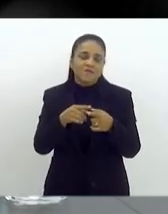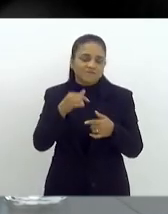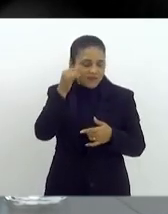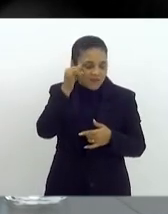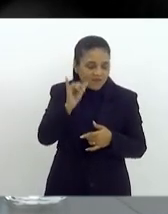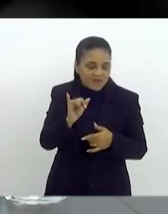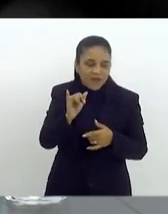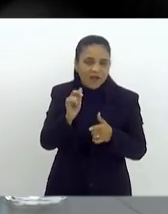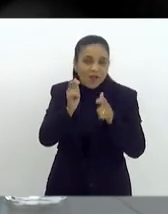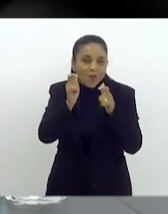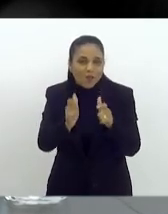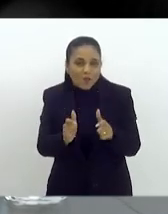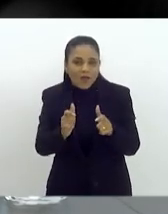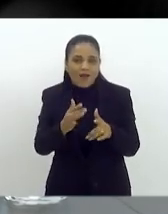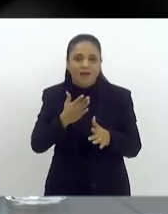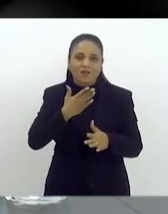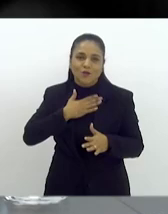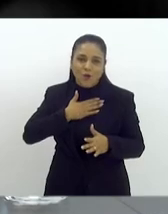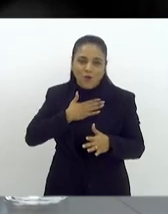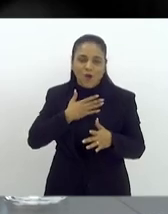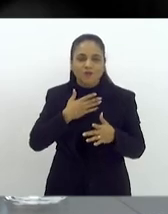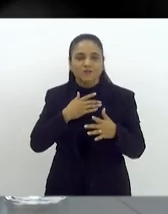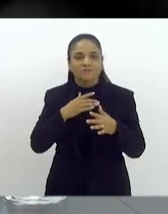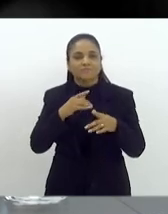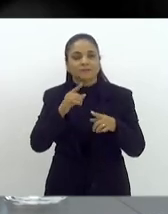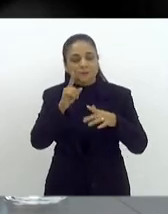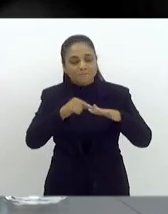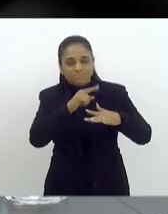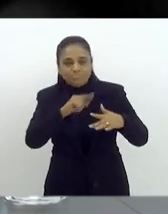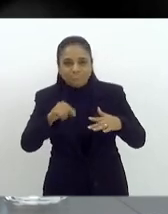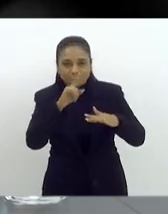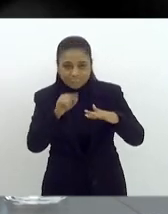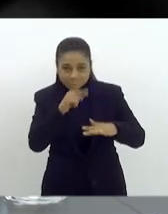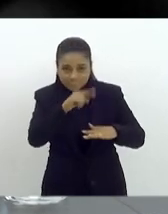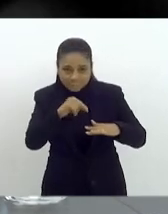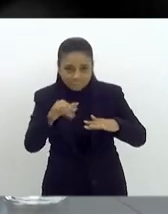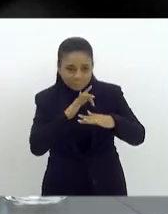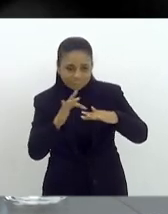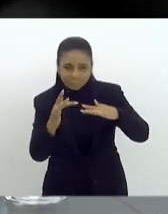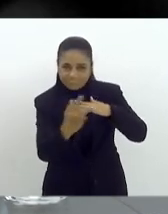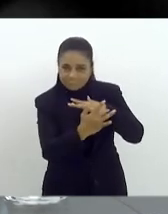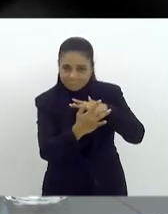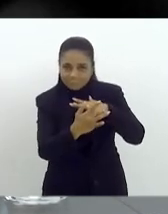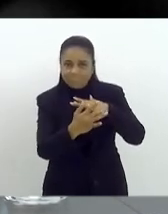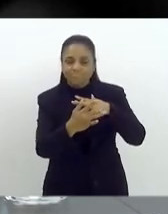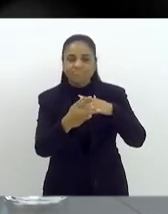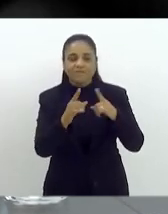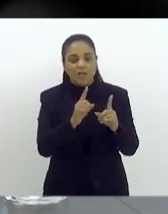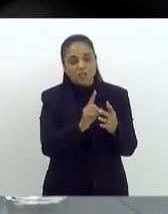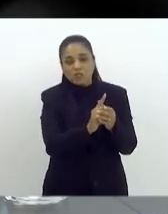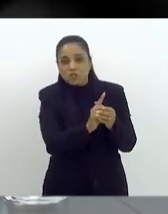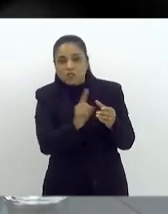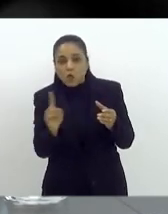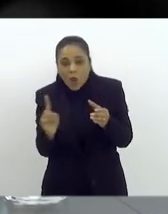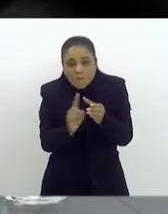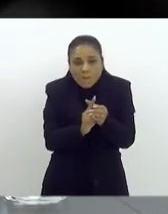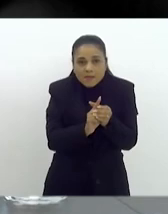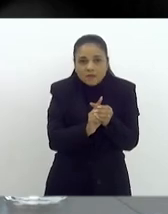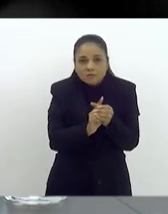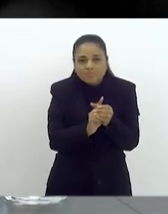ou ainda né exclusão das redes sociais que para mulher é um sinal de isolamento é um sinal de